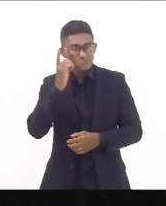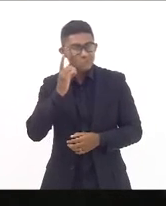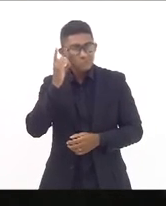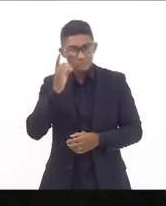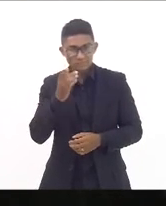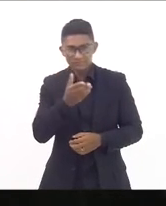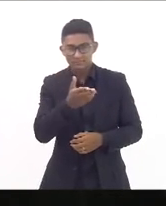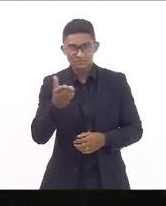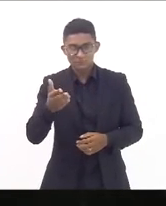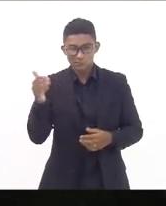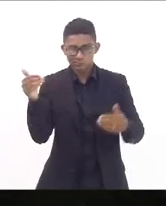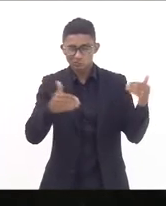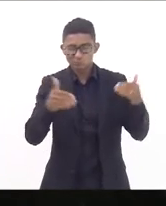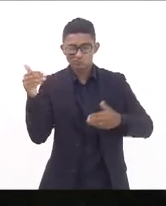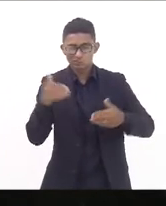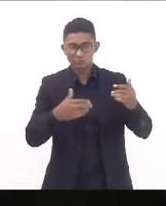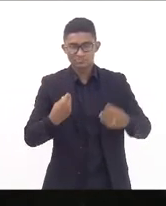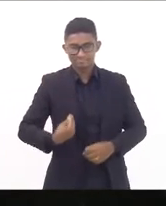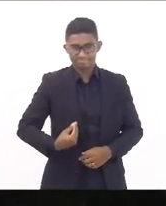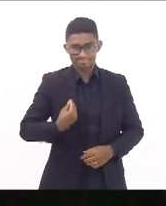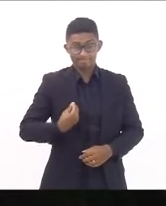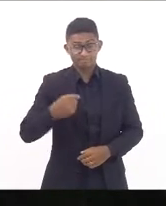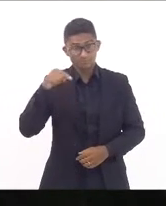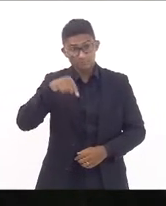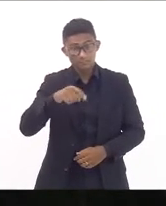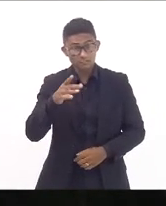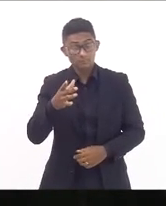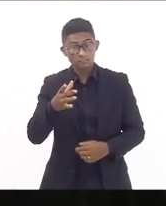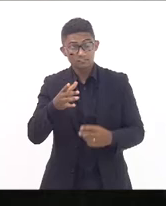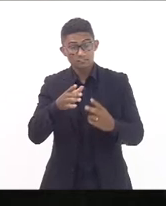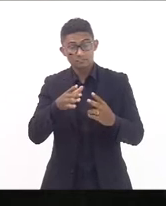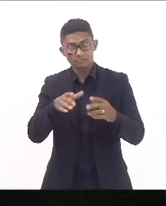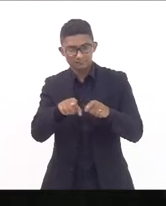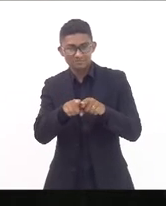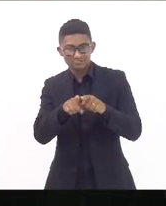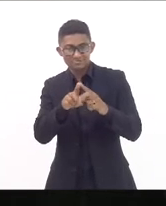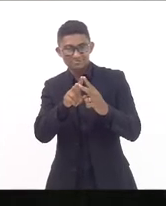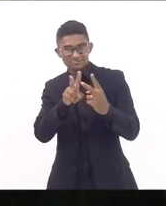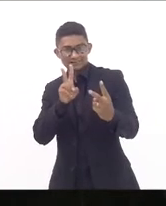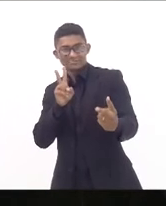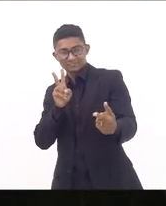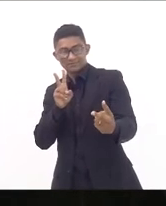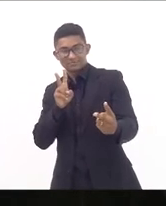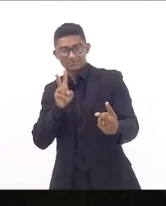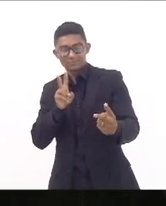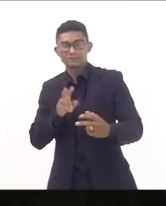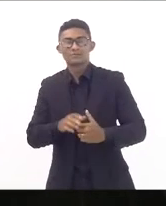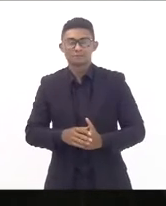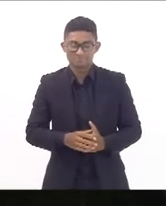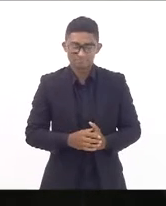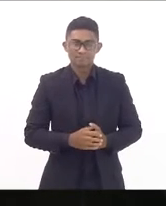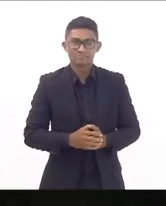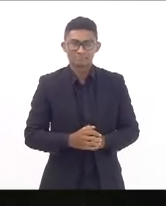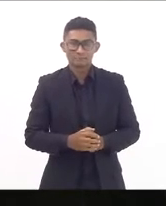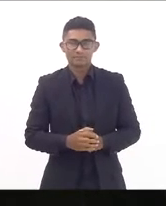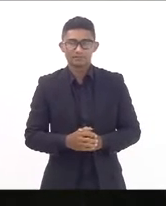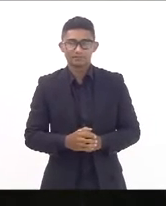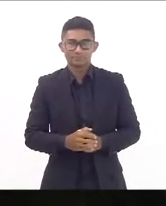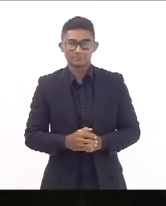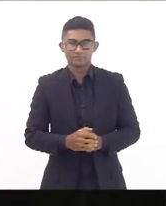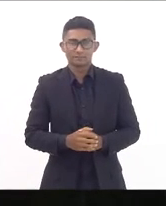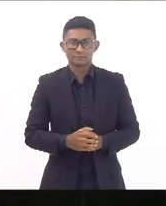deputados presentes de forma remota ou presencial,